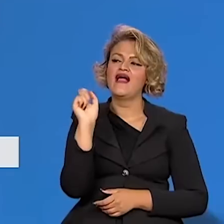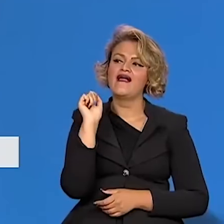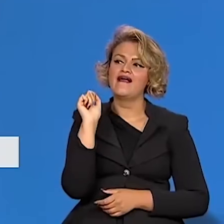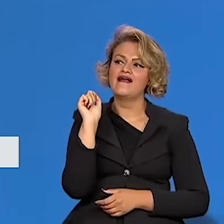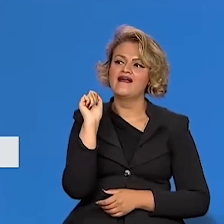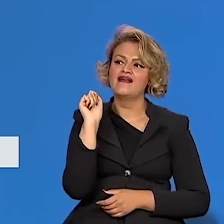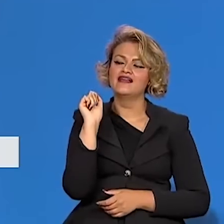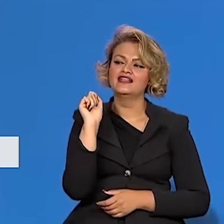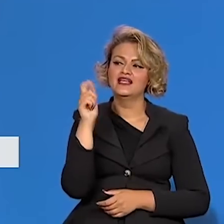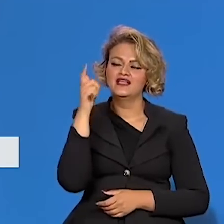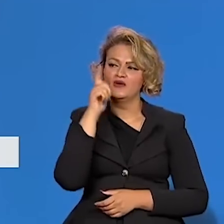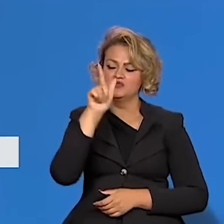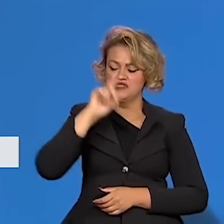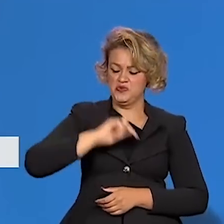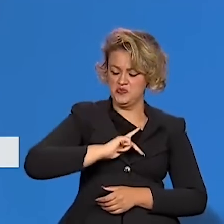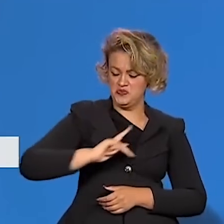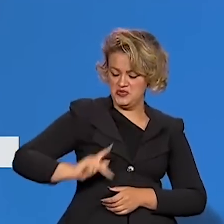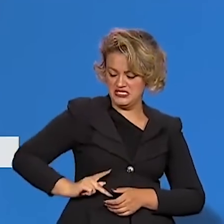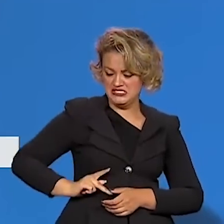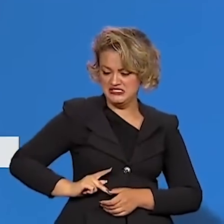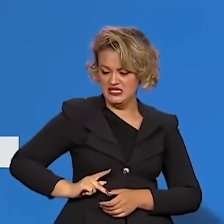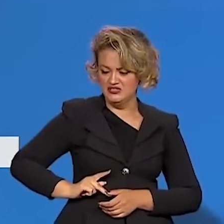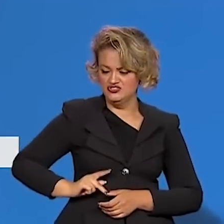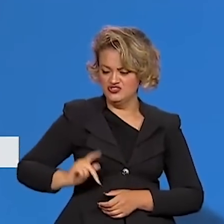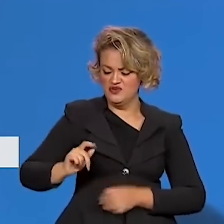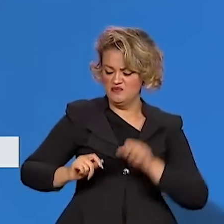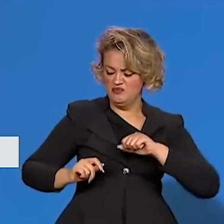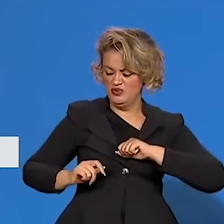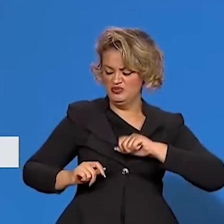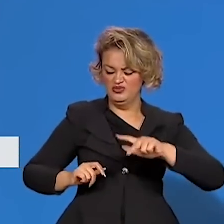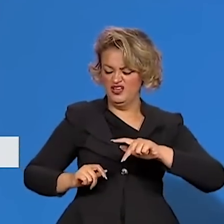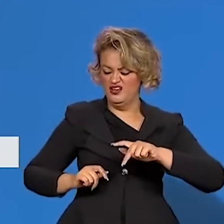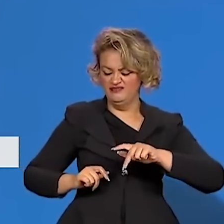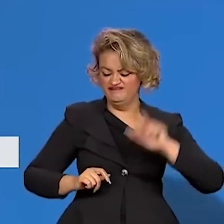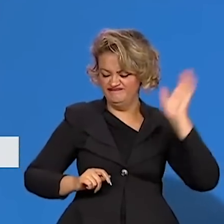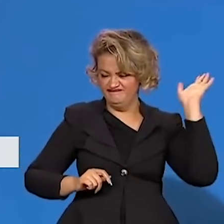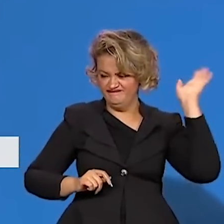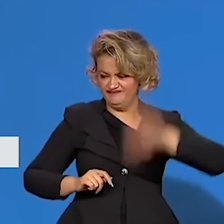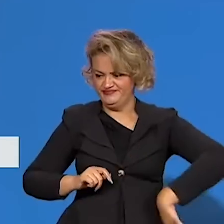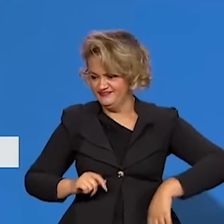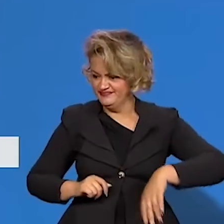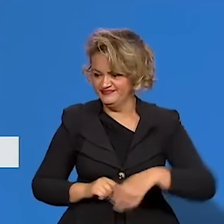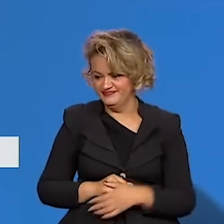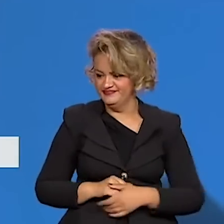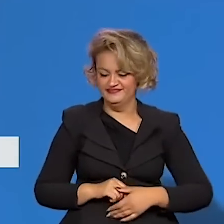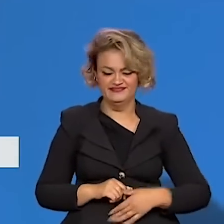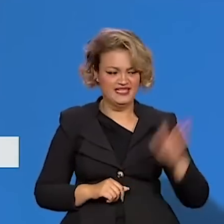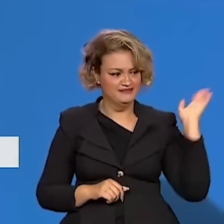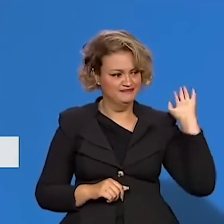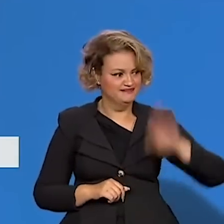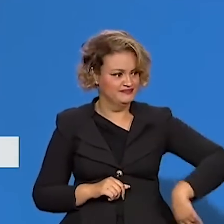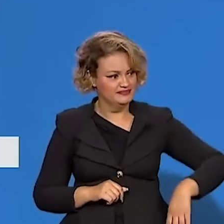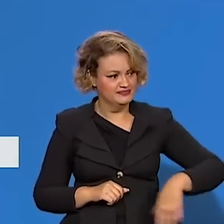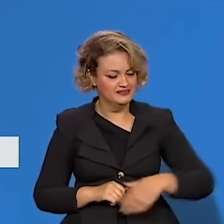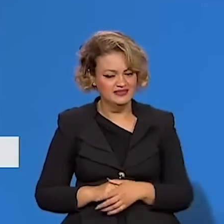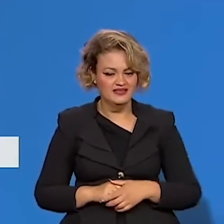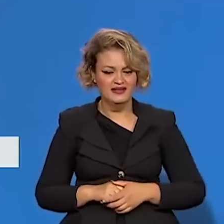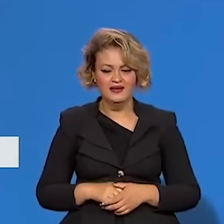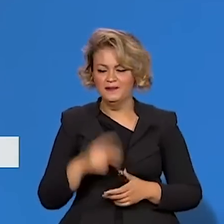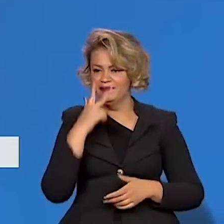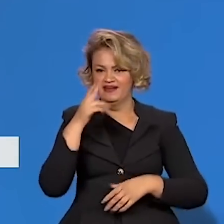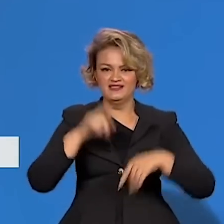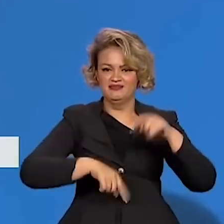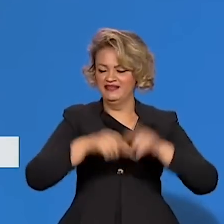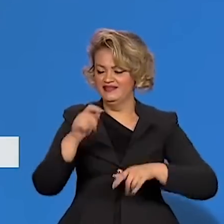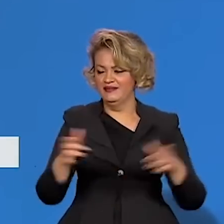ganhado eleições de Portugal era uma geringonça geringonça no Brasil não é uma coisa muito boa não é uma